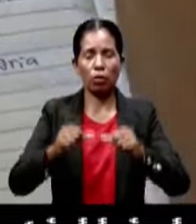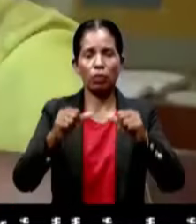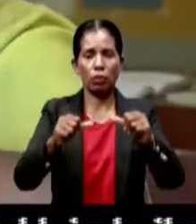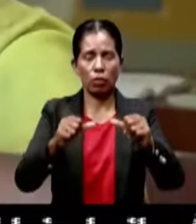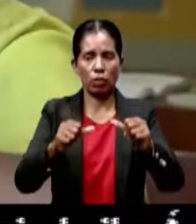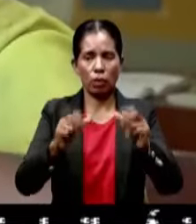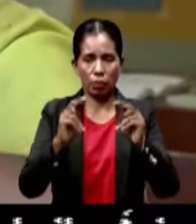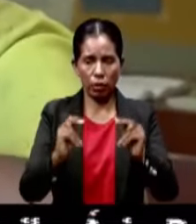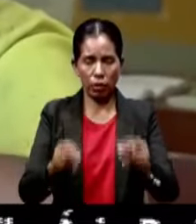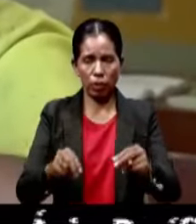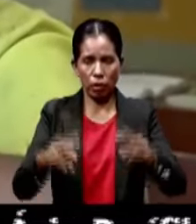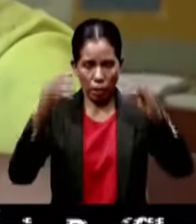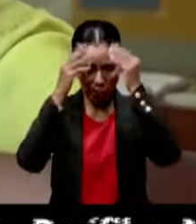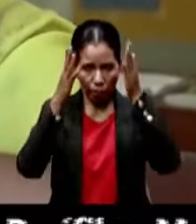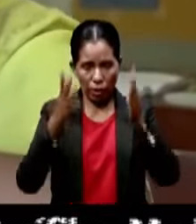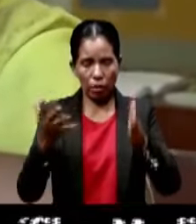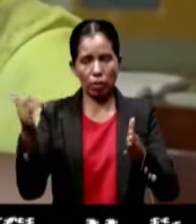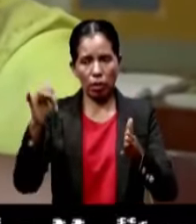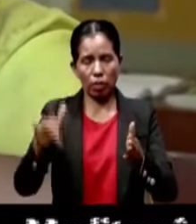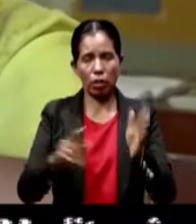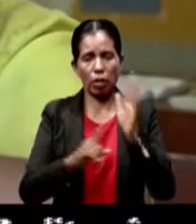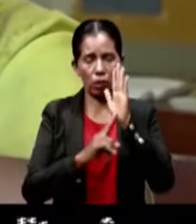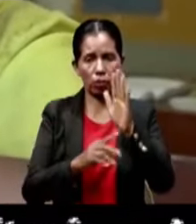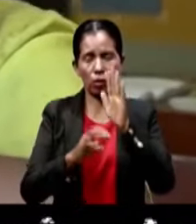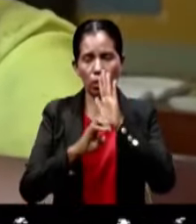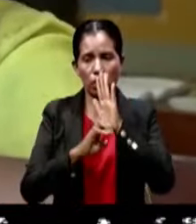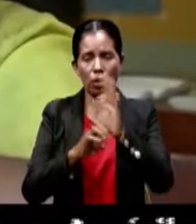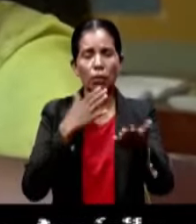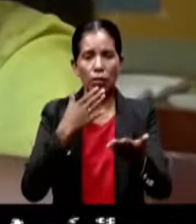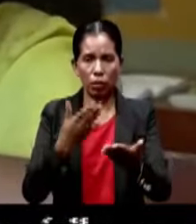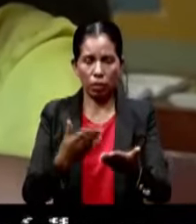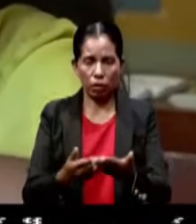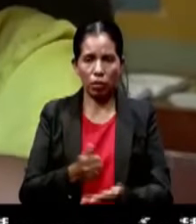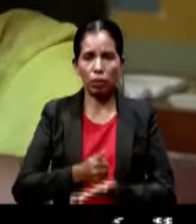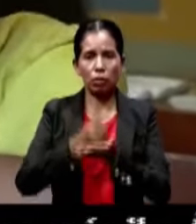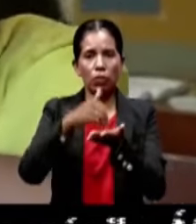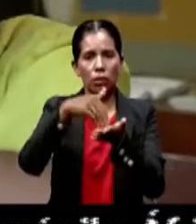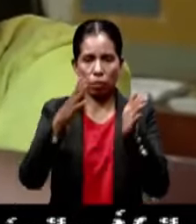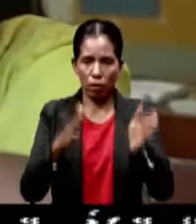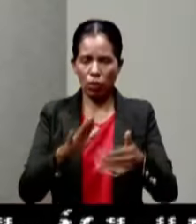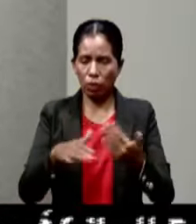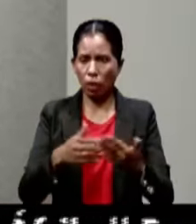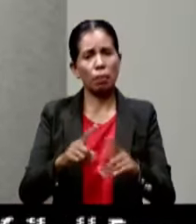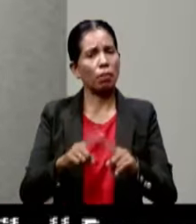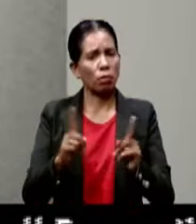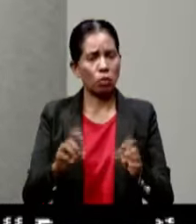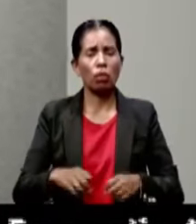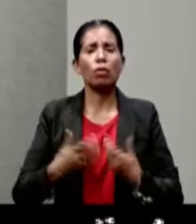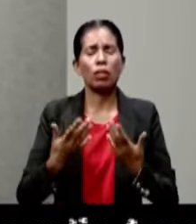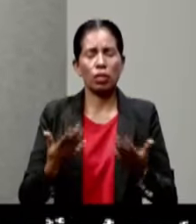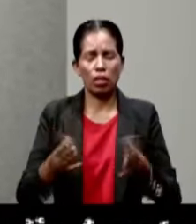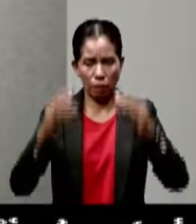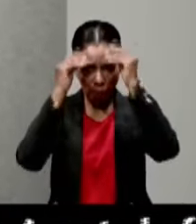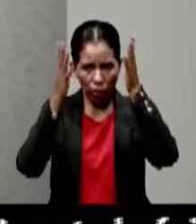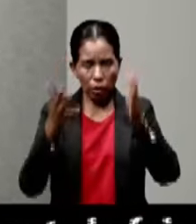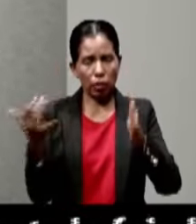mak precisa ia manoren sira ato sai matadalan lori dirisi no turung estudante sira. Mai be uinsa ho realidade